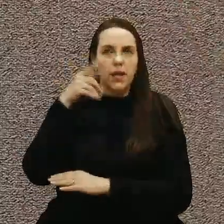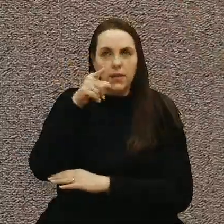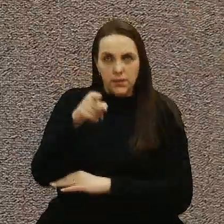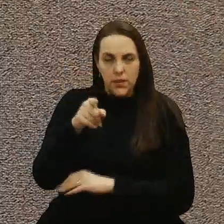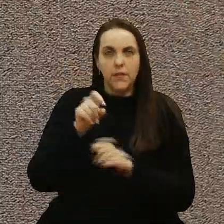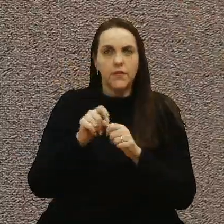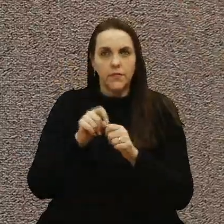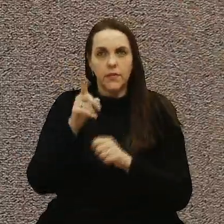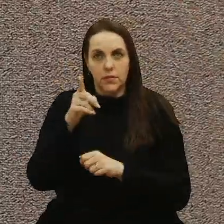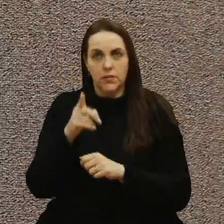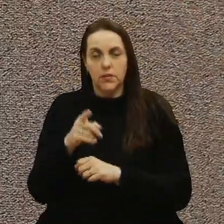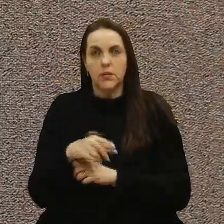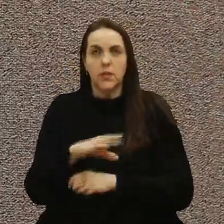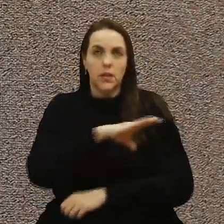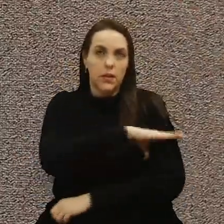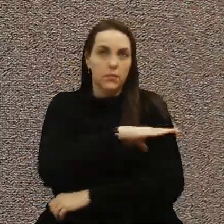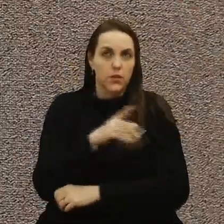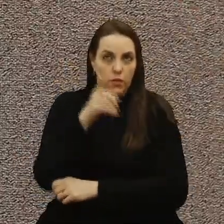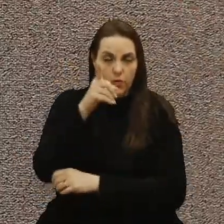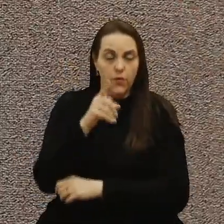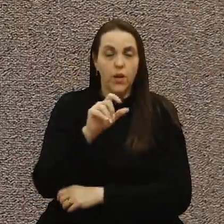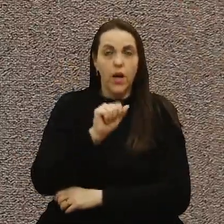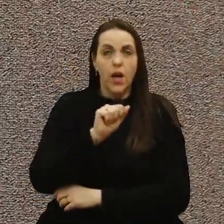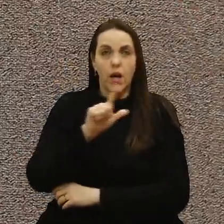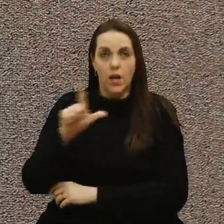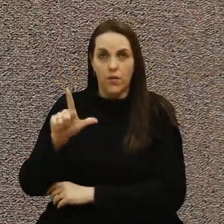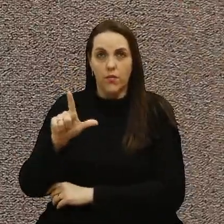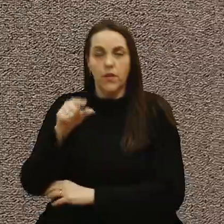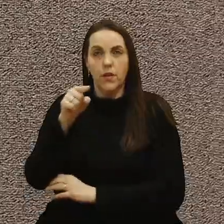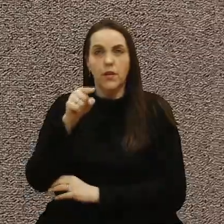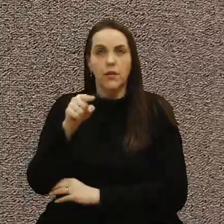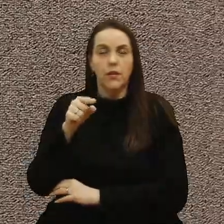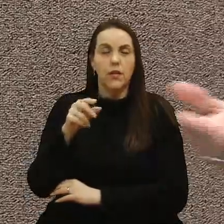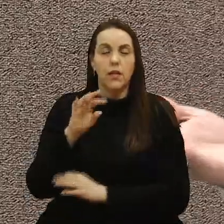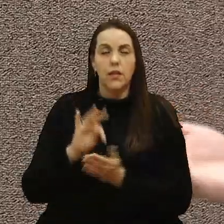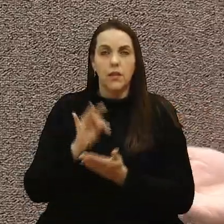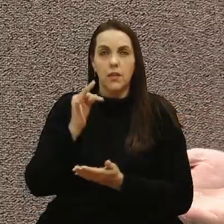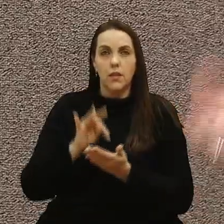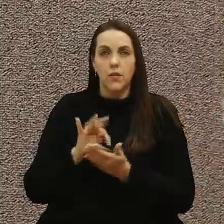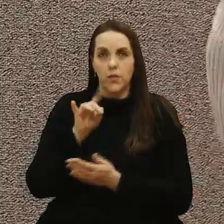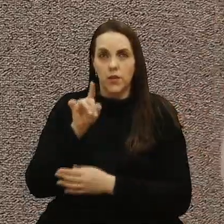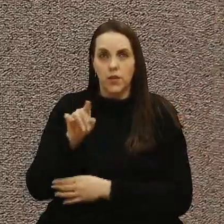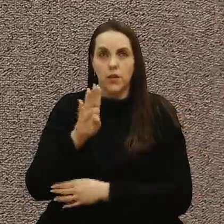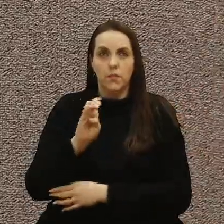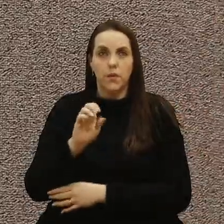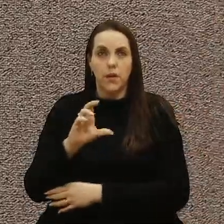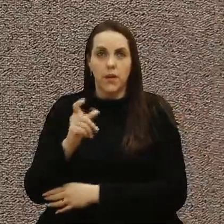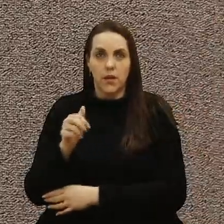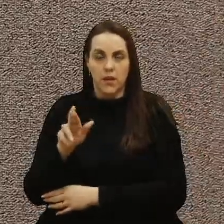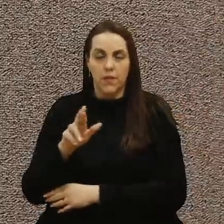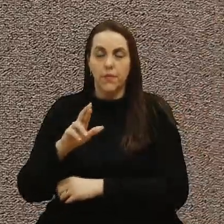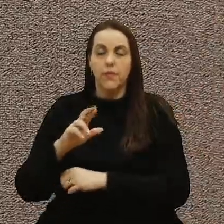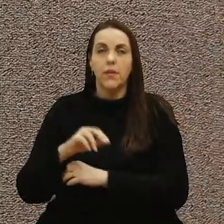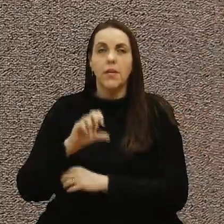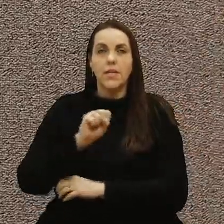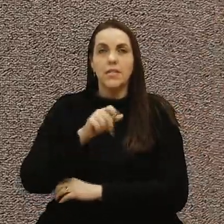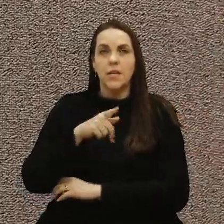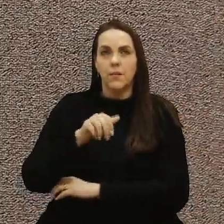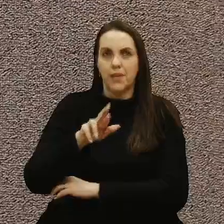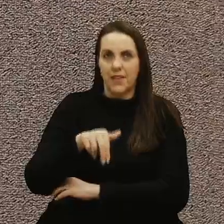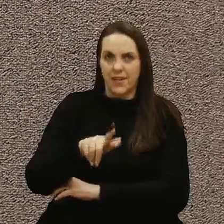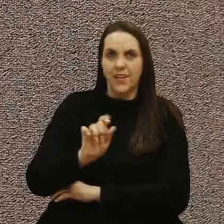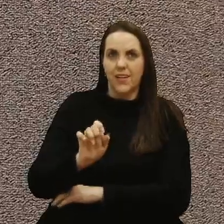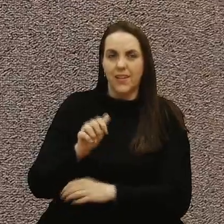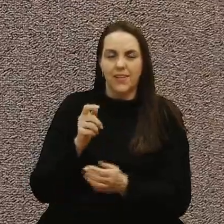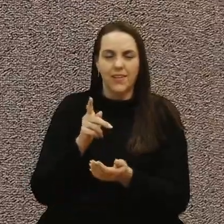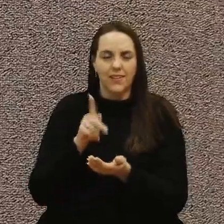senhor foi, capitão, em Alvorada, sobre a teoria do Gary Becker, né, de Sapiranga. A teoria do Gary Becker de atacar a